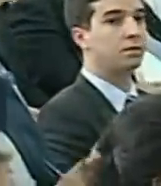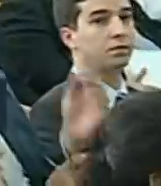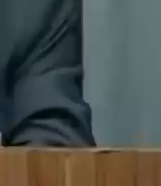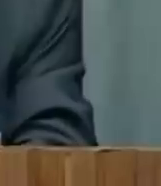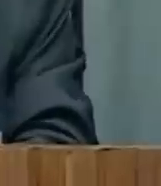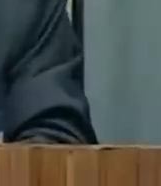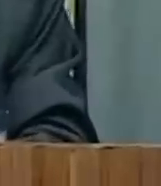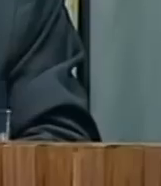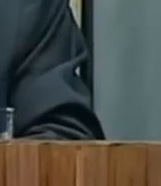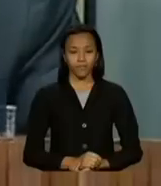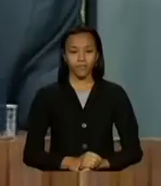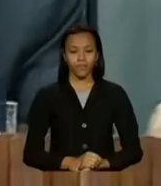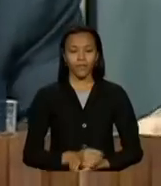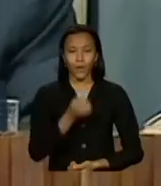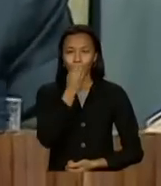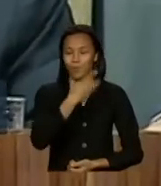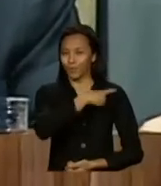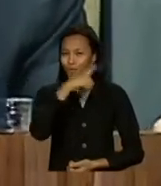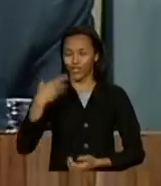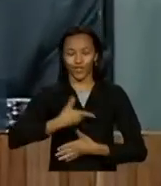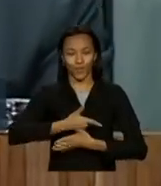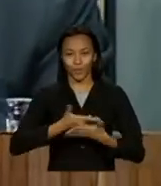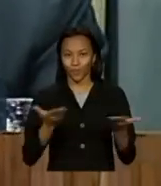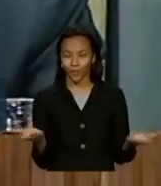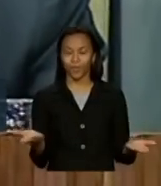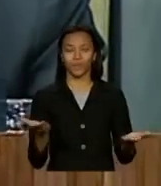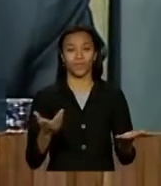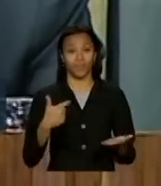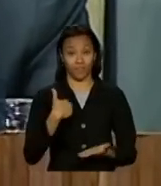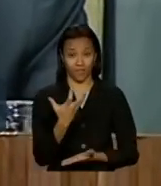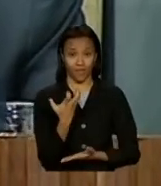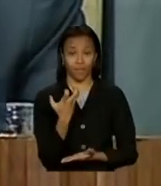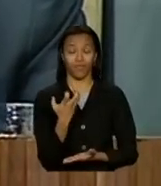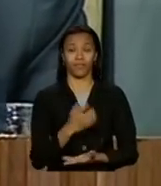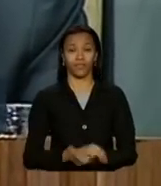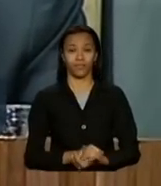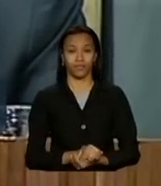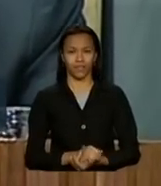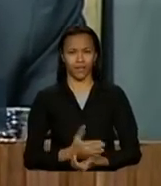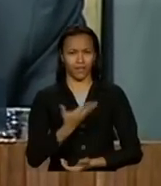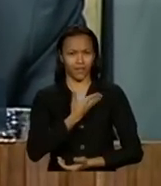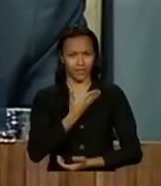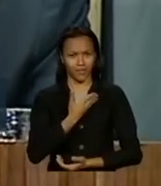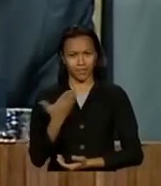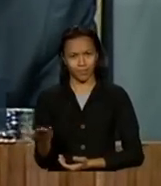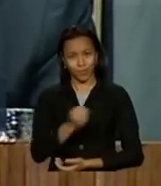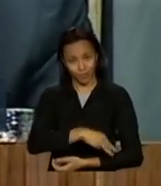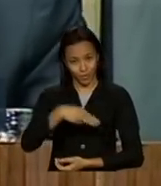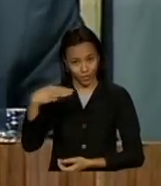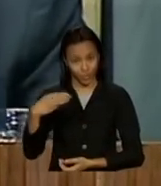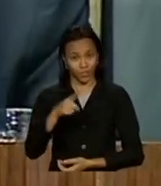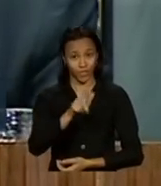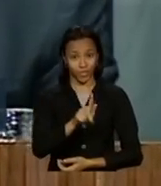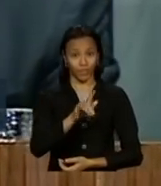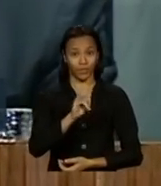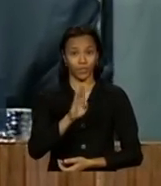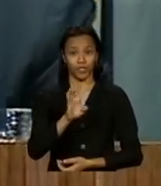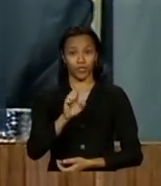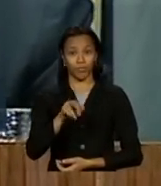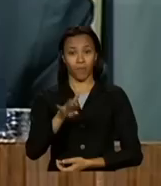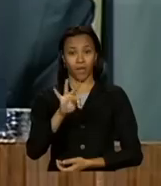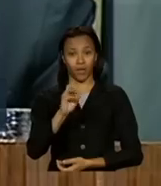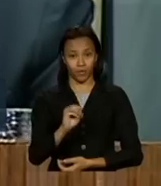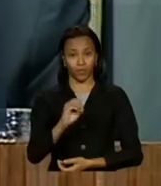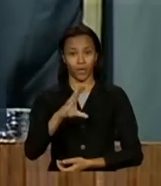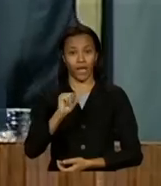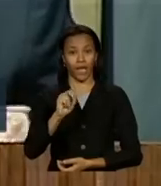todos bom dia a todas a todos meu caro amigo Ministro Gilberto Carvalho senhores componentes da mesa